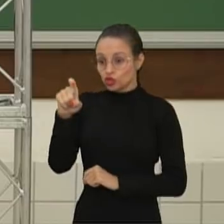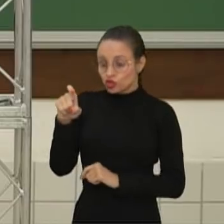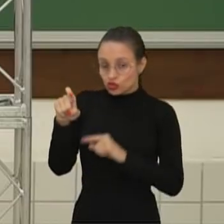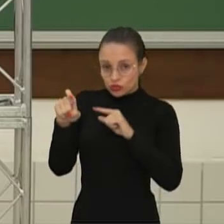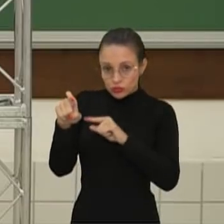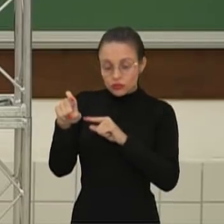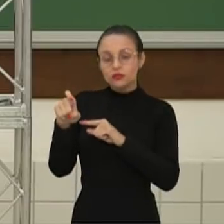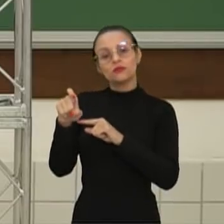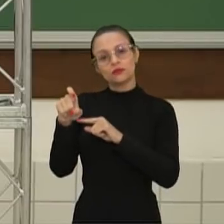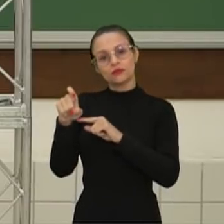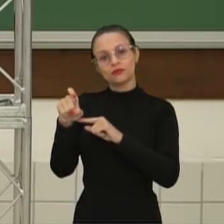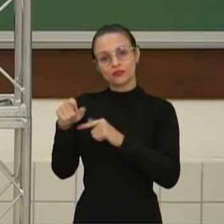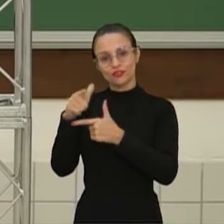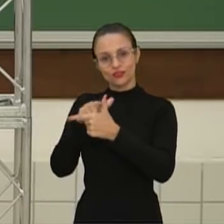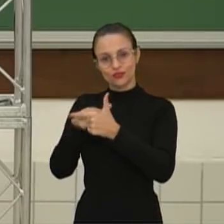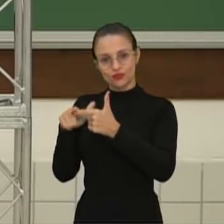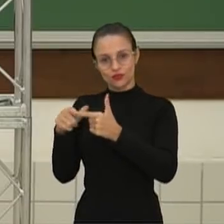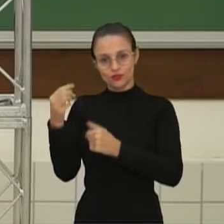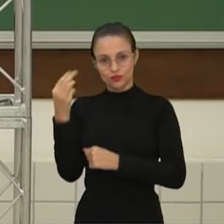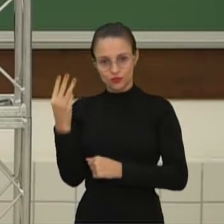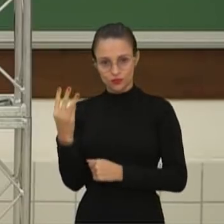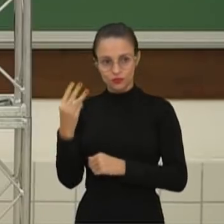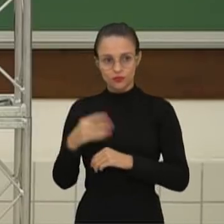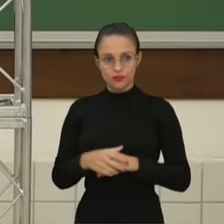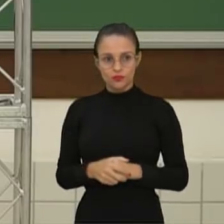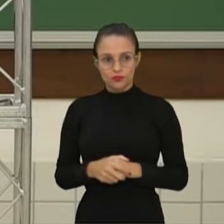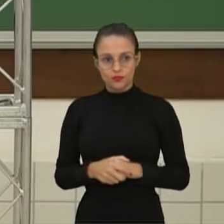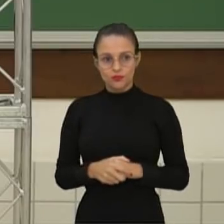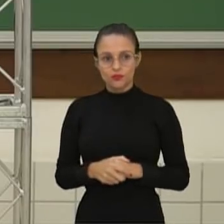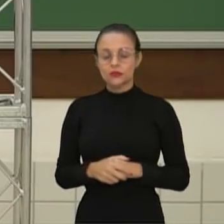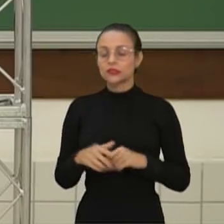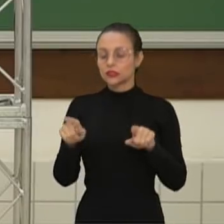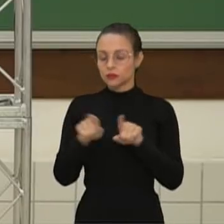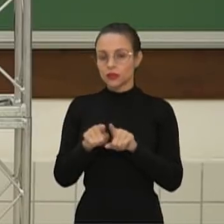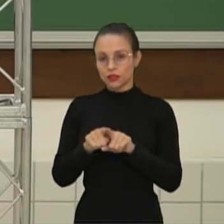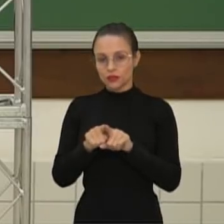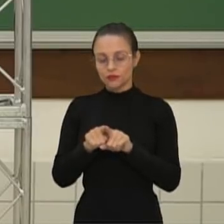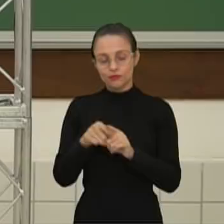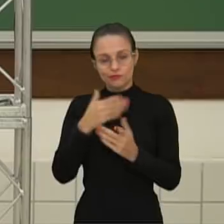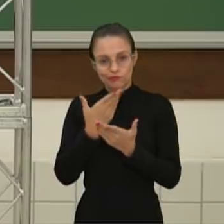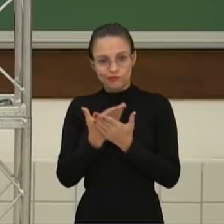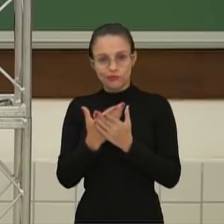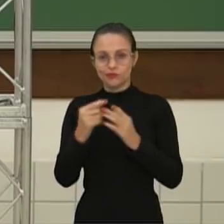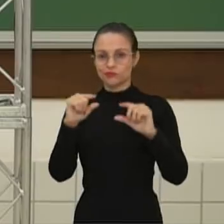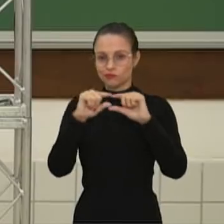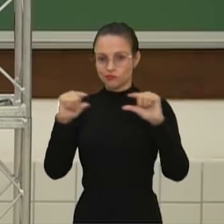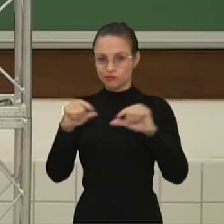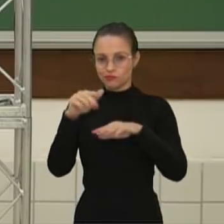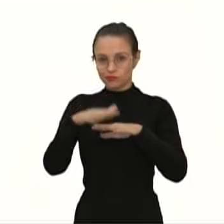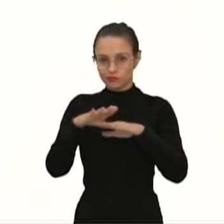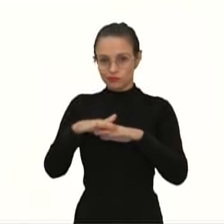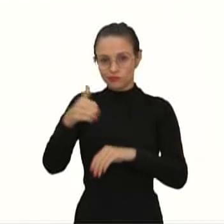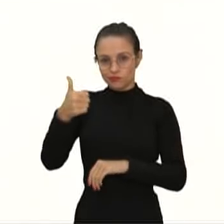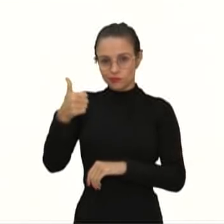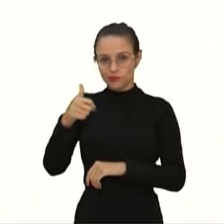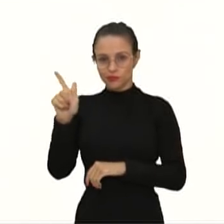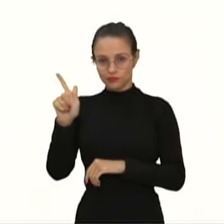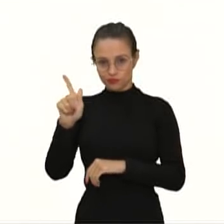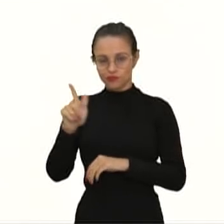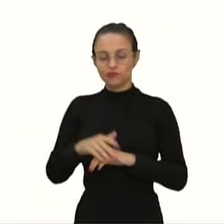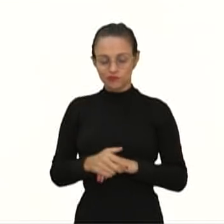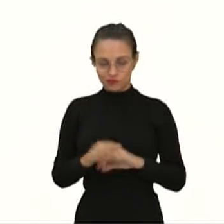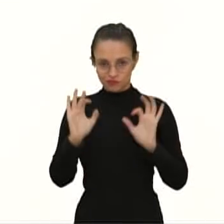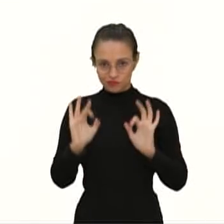sabe, divididos por 3. E vimos a equação do primeiro grau, então, né? Aliás, resolvemos a